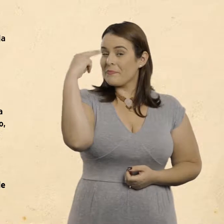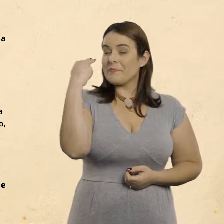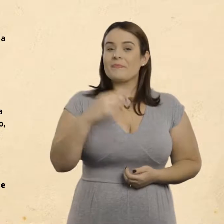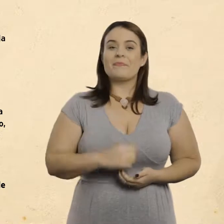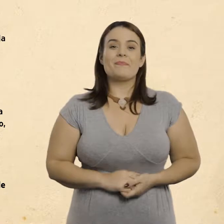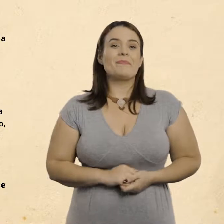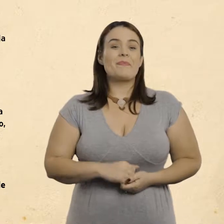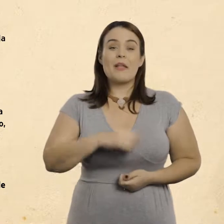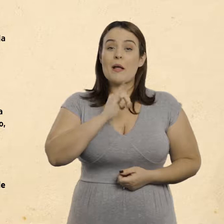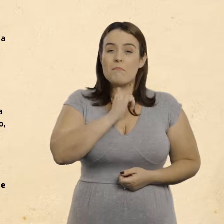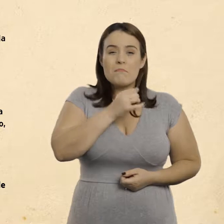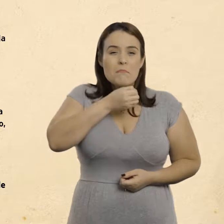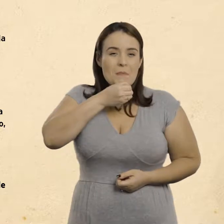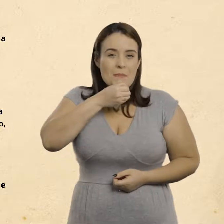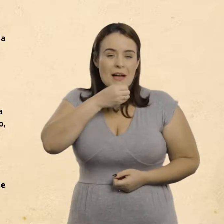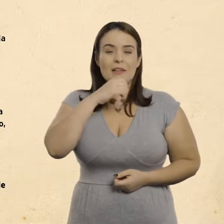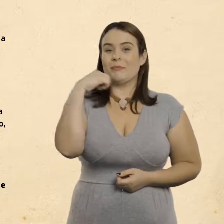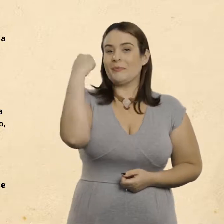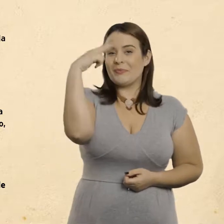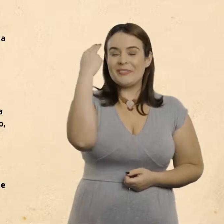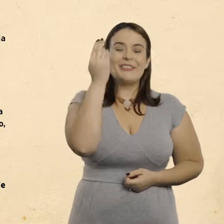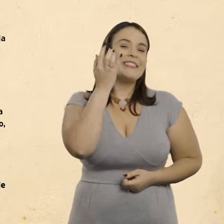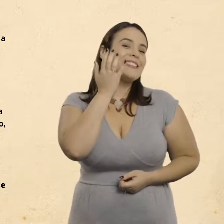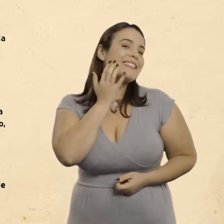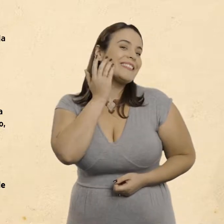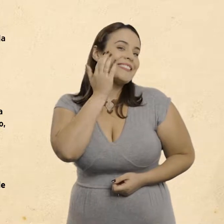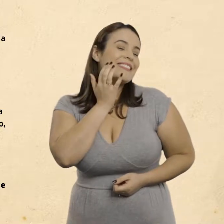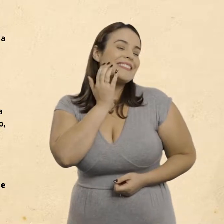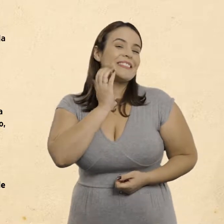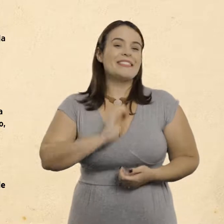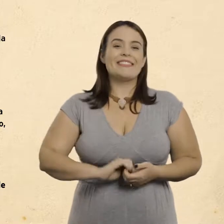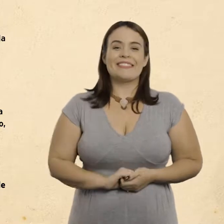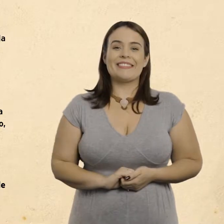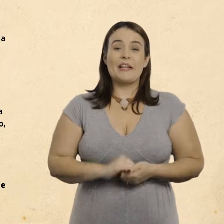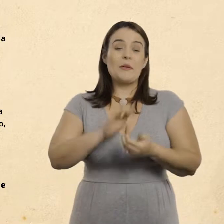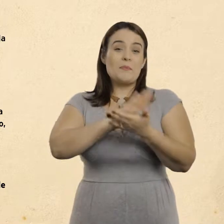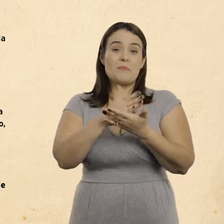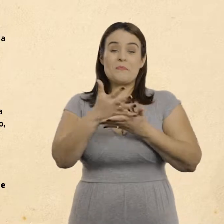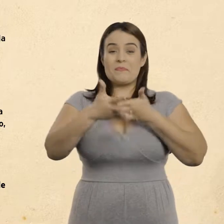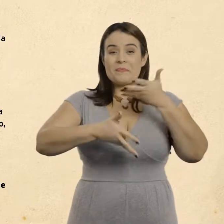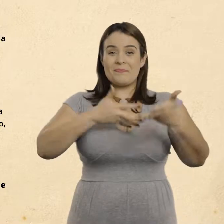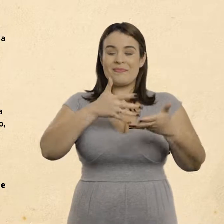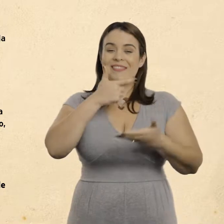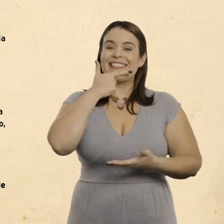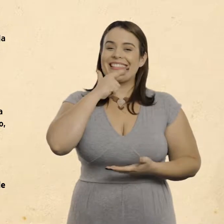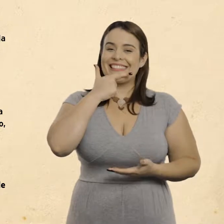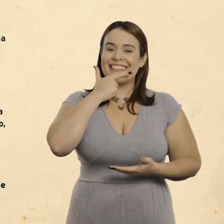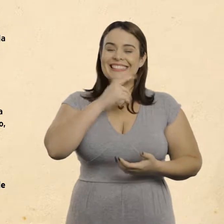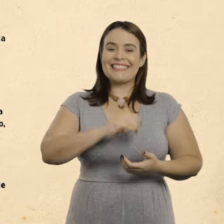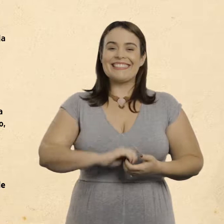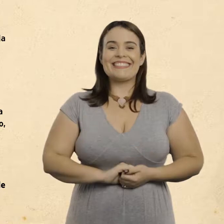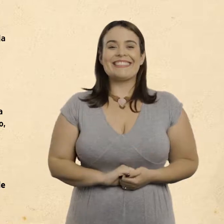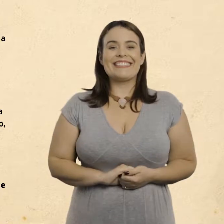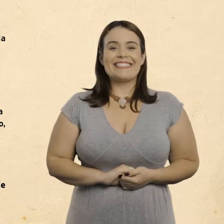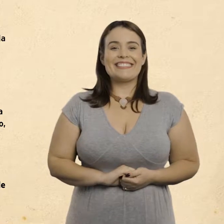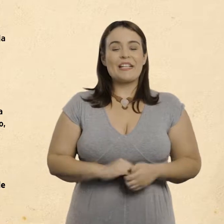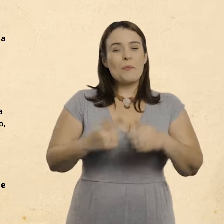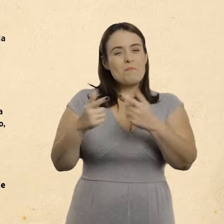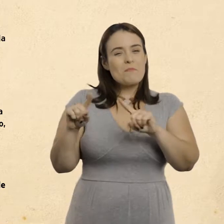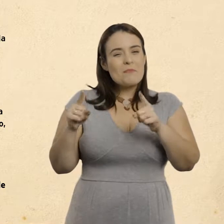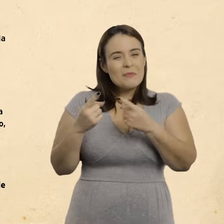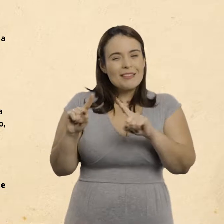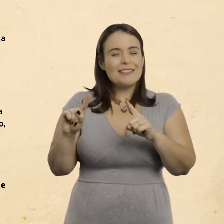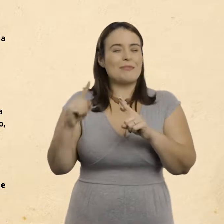Sanches. Narração e locução, Rodrigo Sanches e Juliana R. Interpretação em Libras, Paula